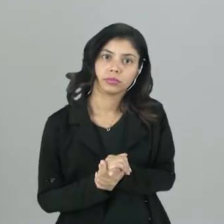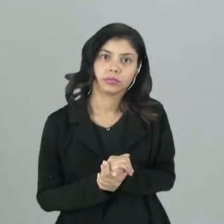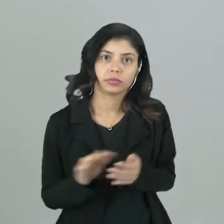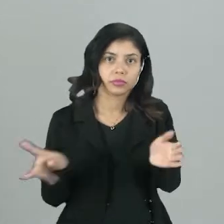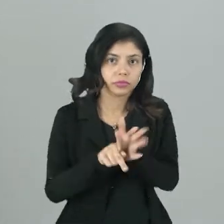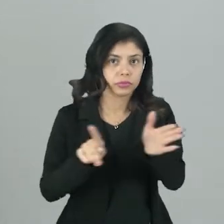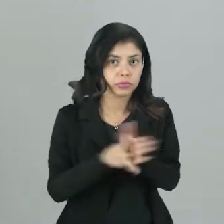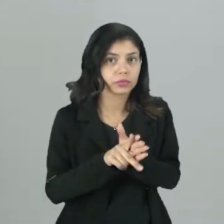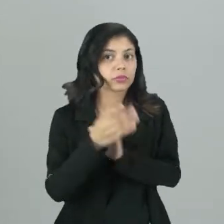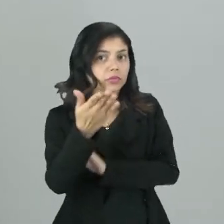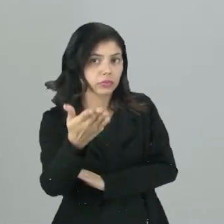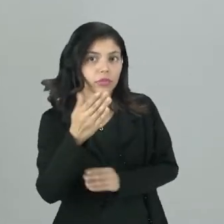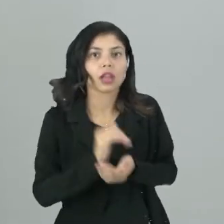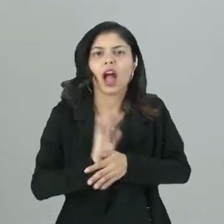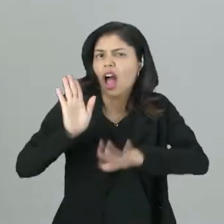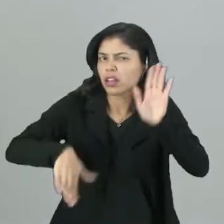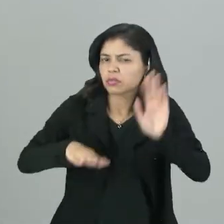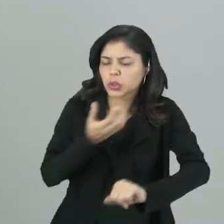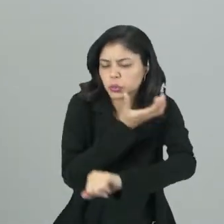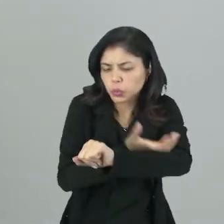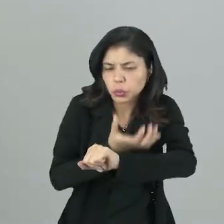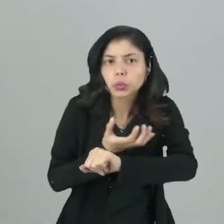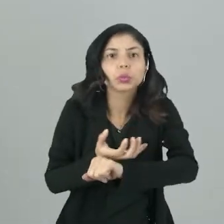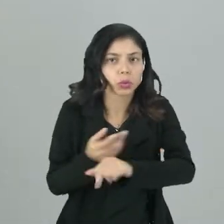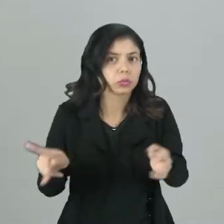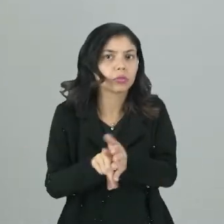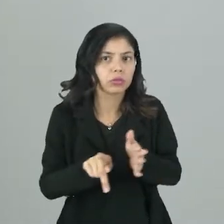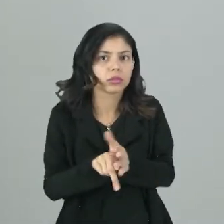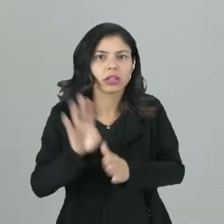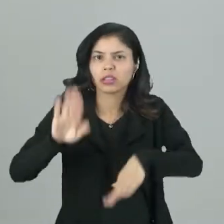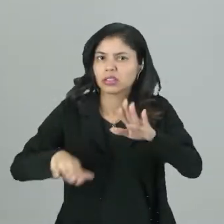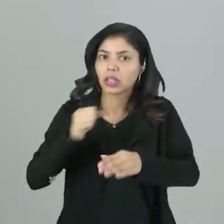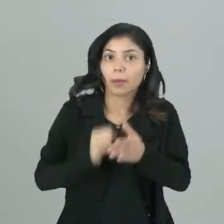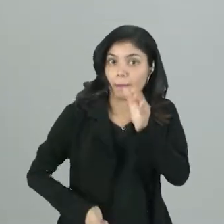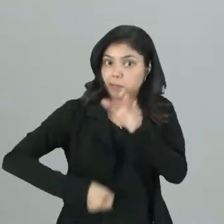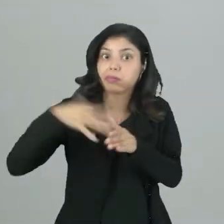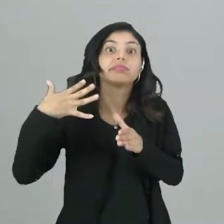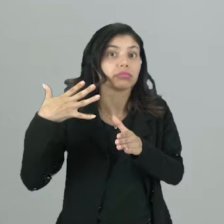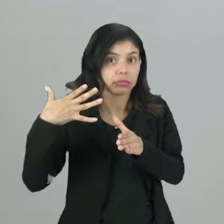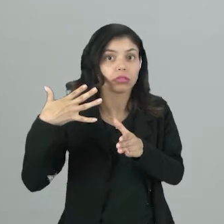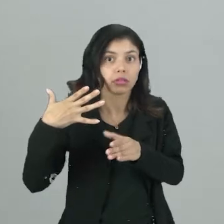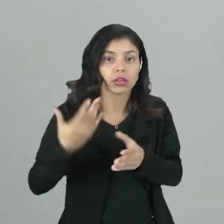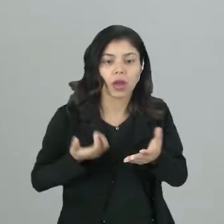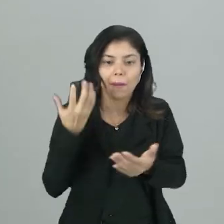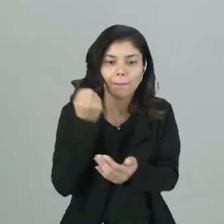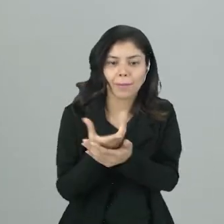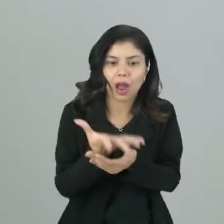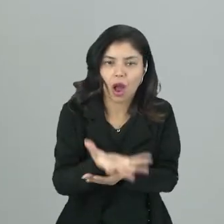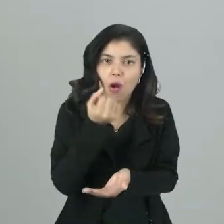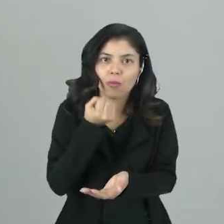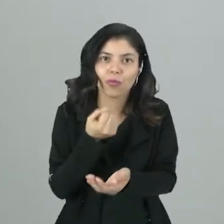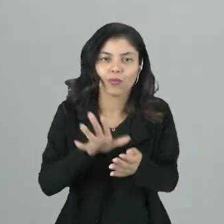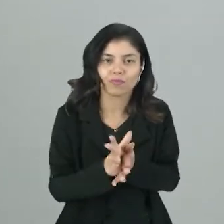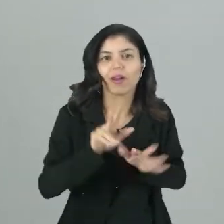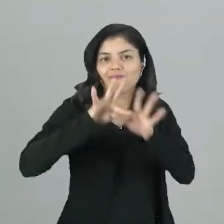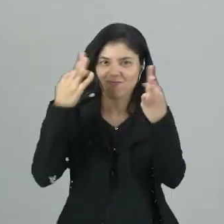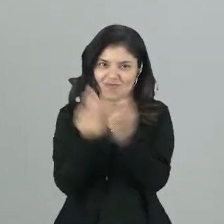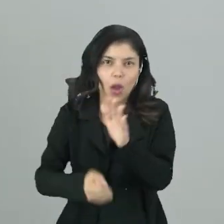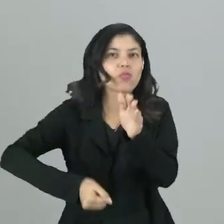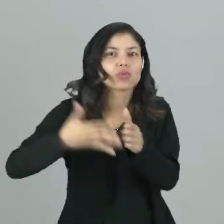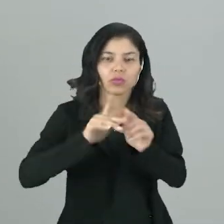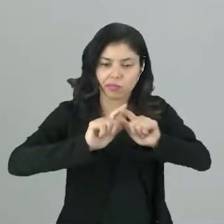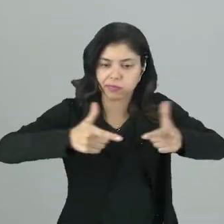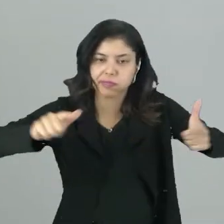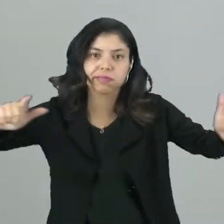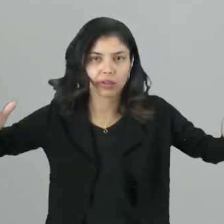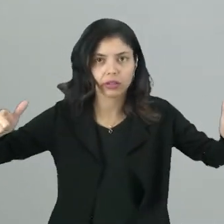excedentes, certo? Às vezes você plantava um determinado produto e tinha muito produto para o seu consumo, para o consumo da sua família,